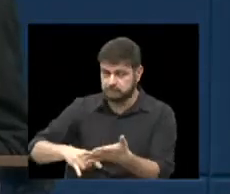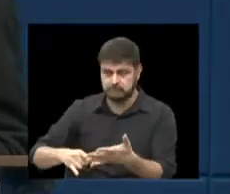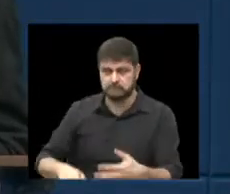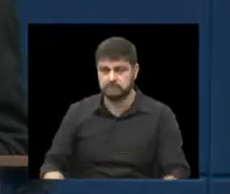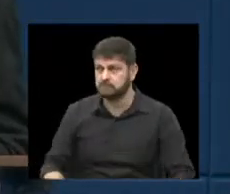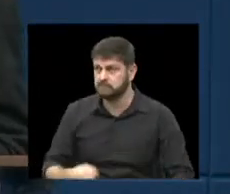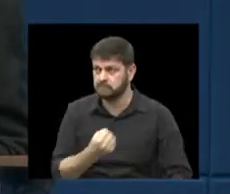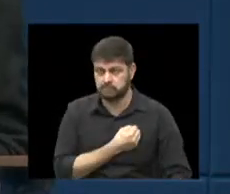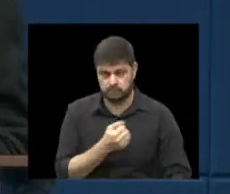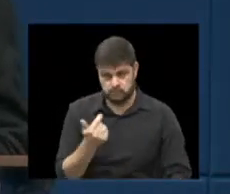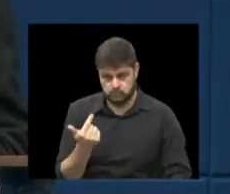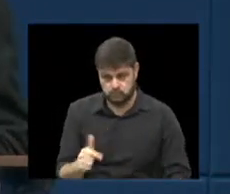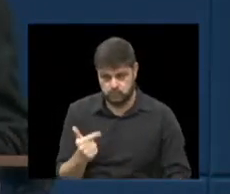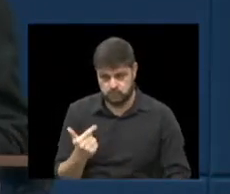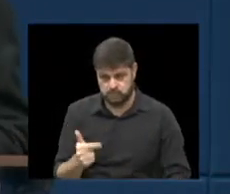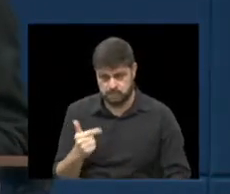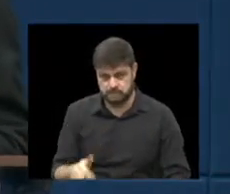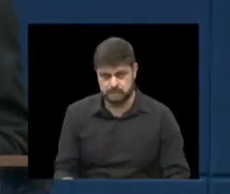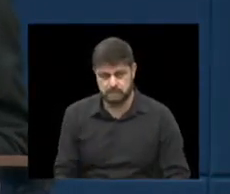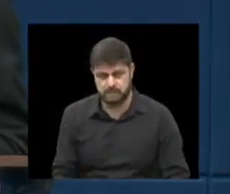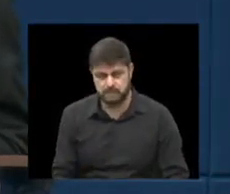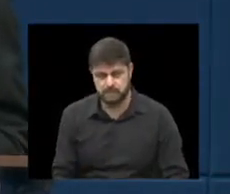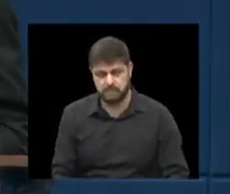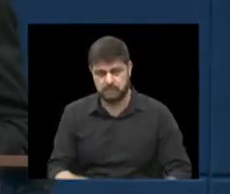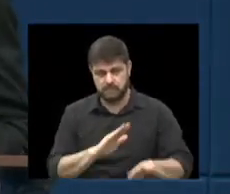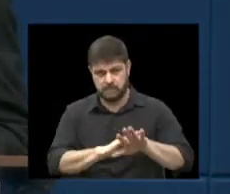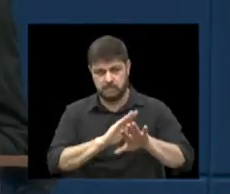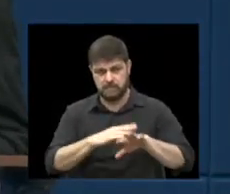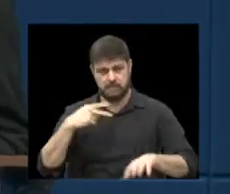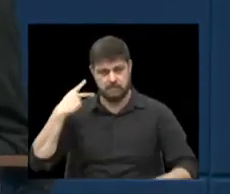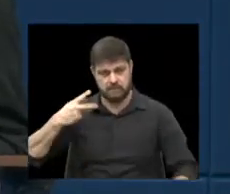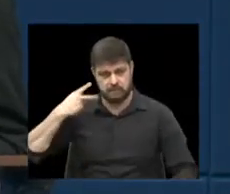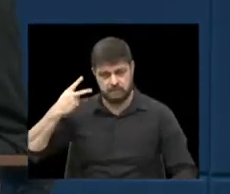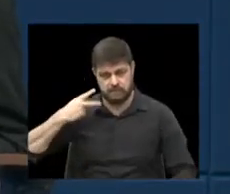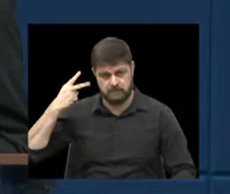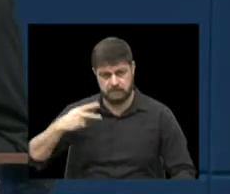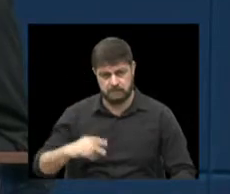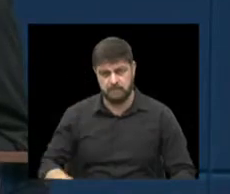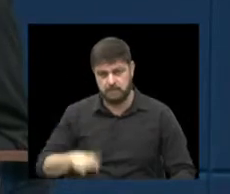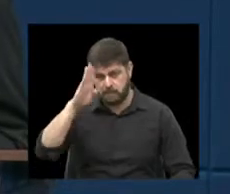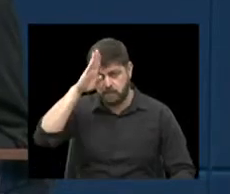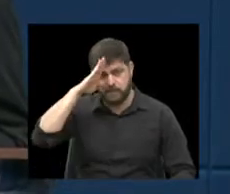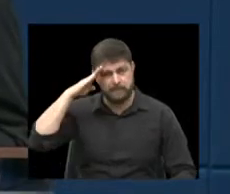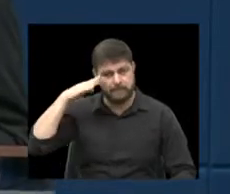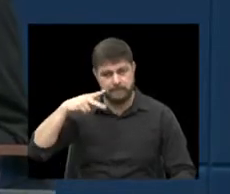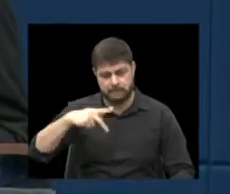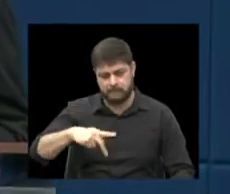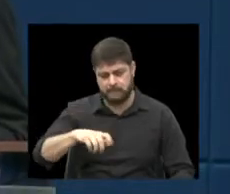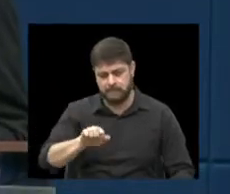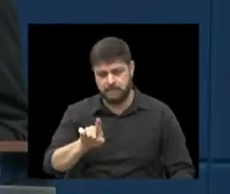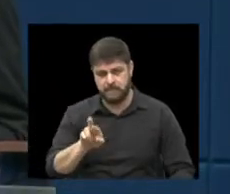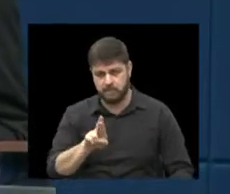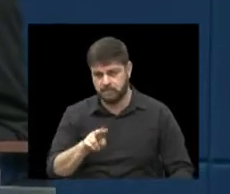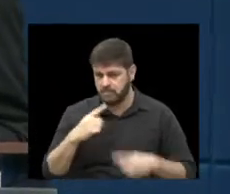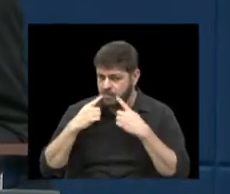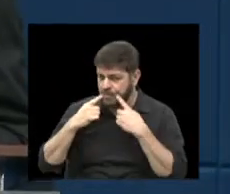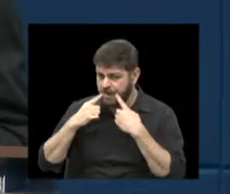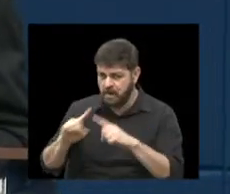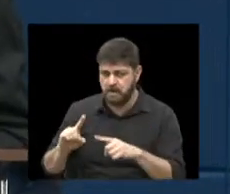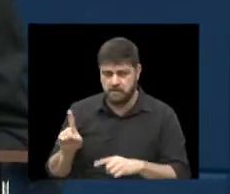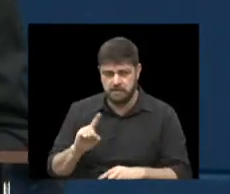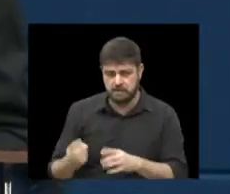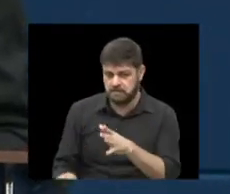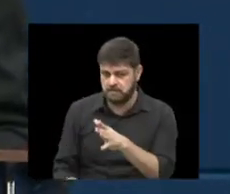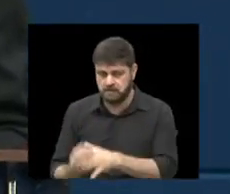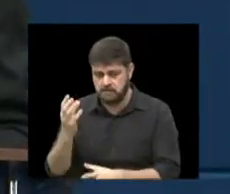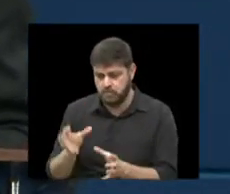sem número de 2017, de autoria do nobre vereador Pedro Tourinho, que protesta contra a